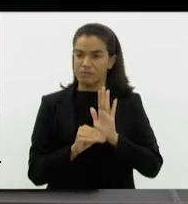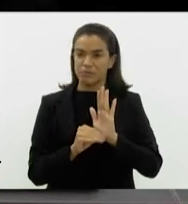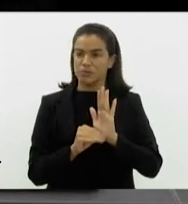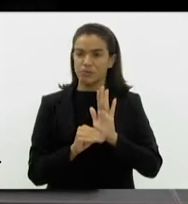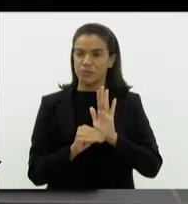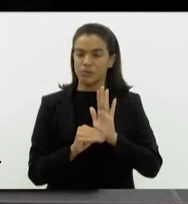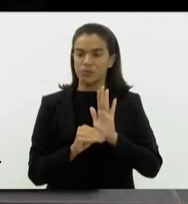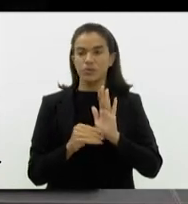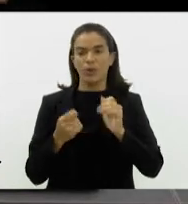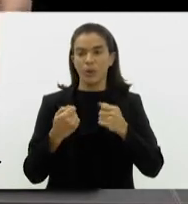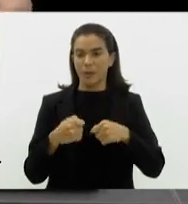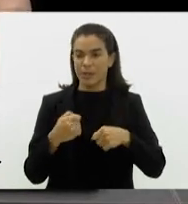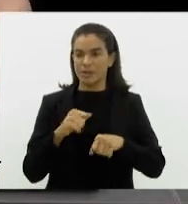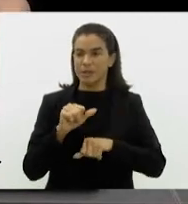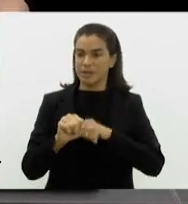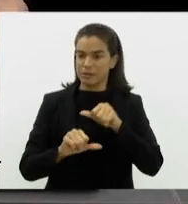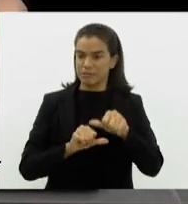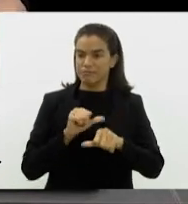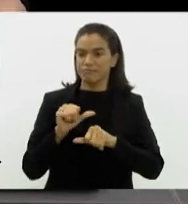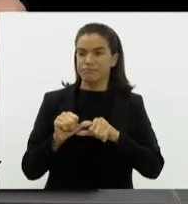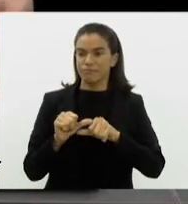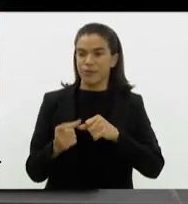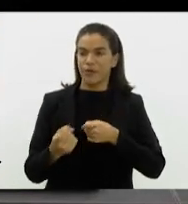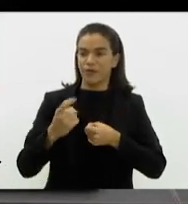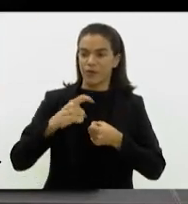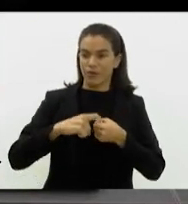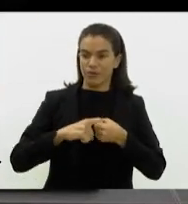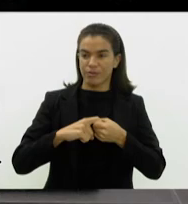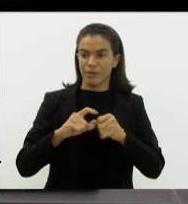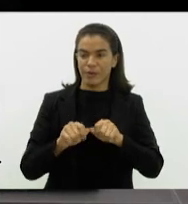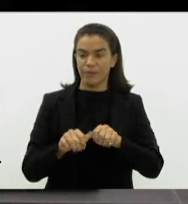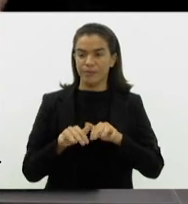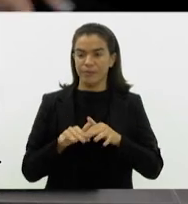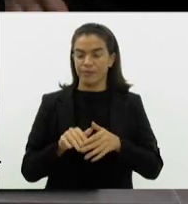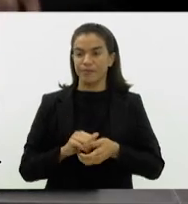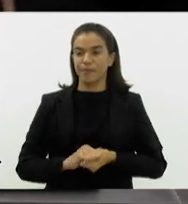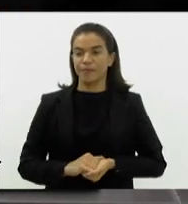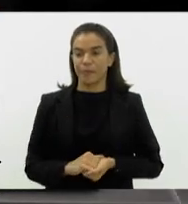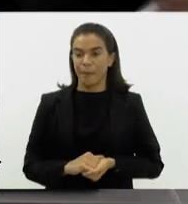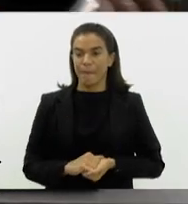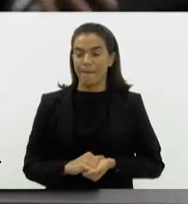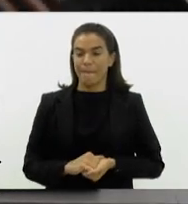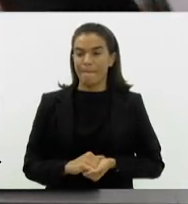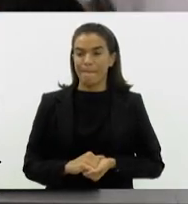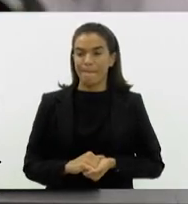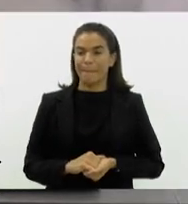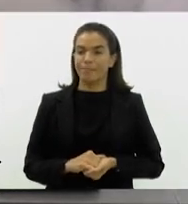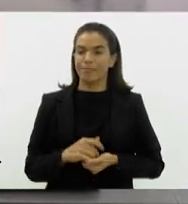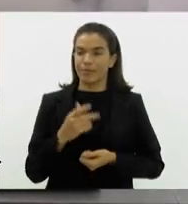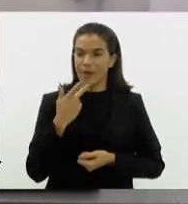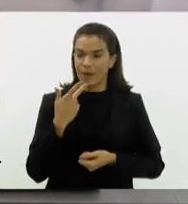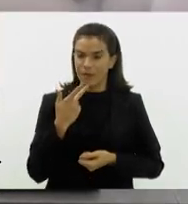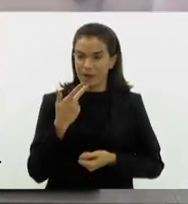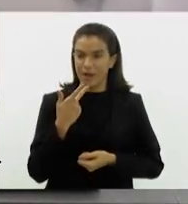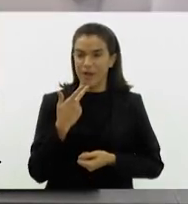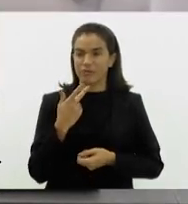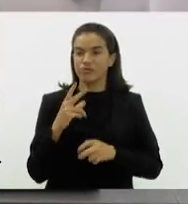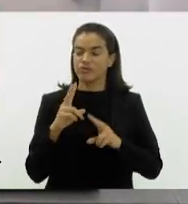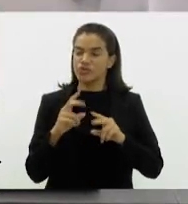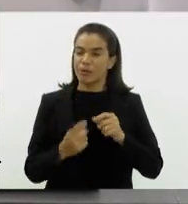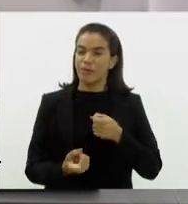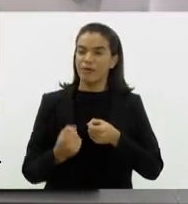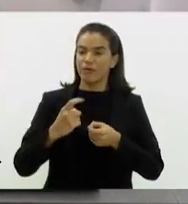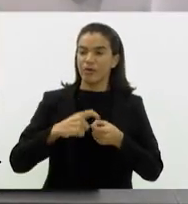Vai ter que voltar, então. Tem que retornar. Tem que retornar. Então, é só para chamar os trabalhos à ordem e retomar a